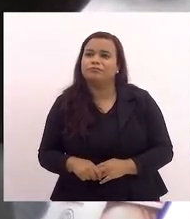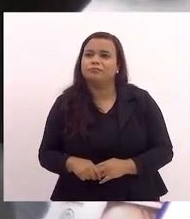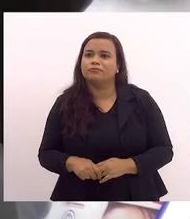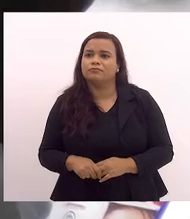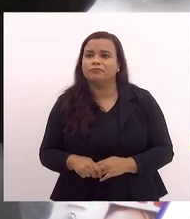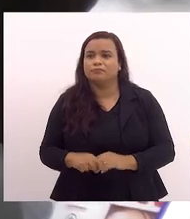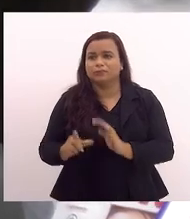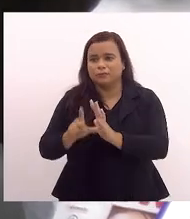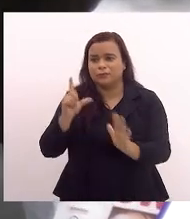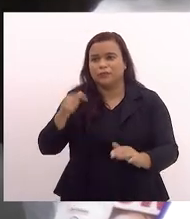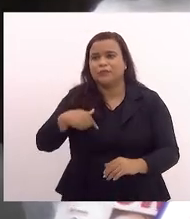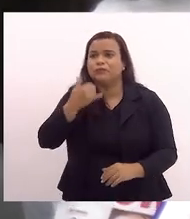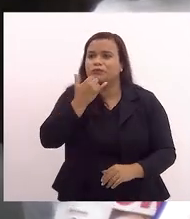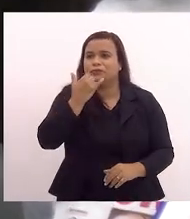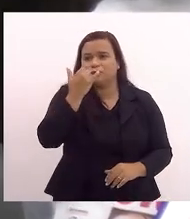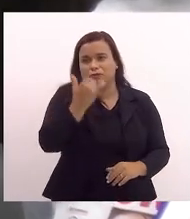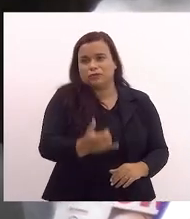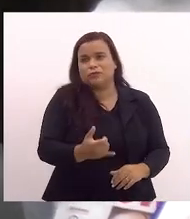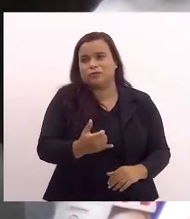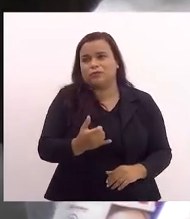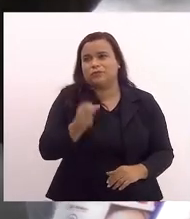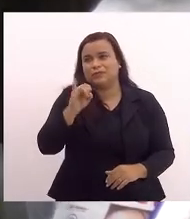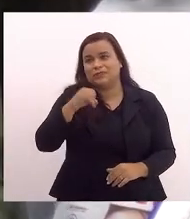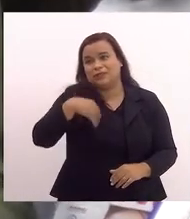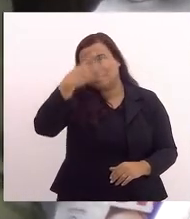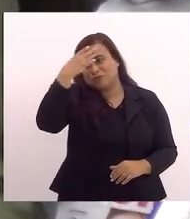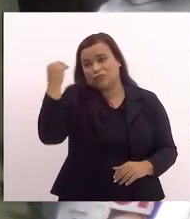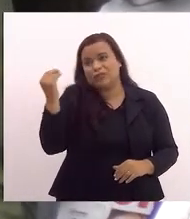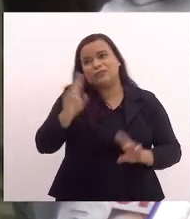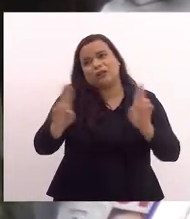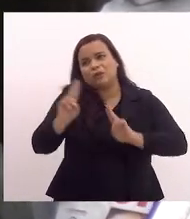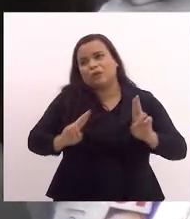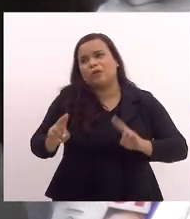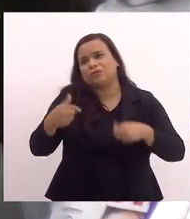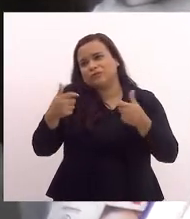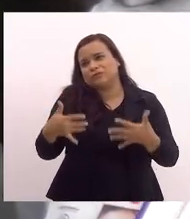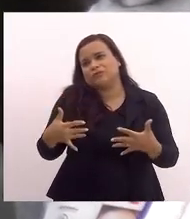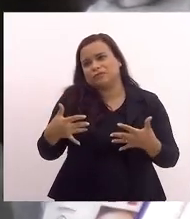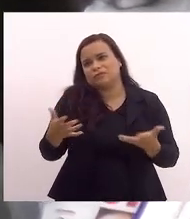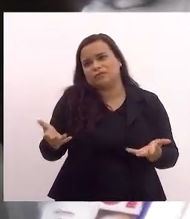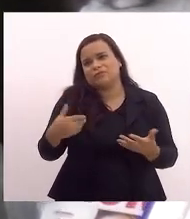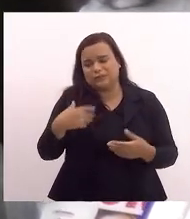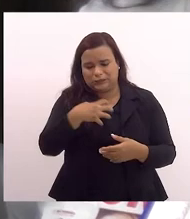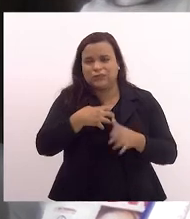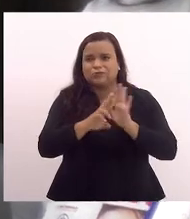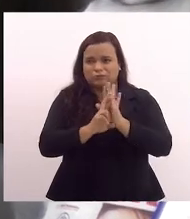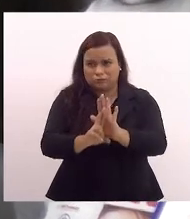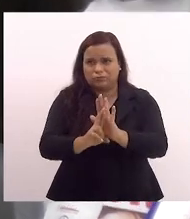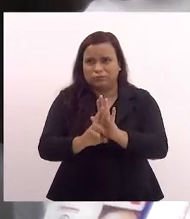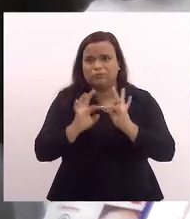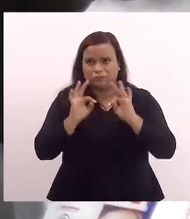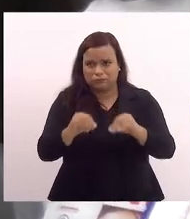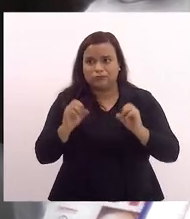De antemão, já peço desculpa, caso tenha esquecido alguém, mas se sinta aqui representados.